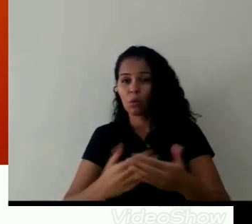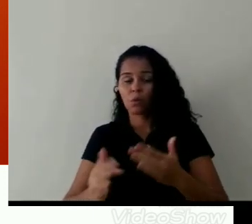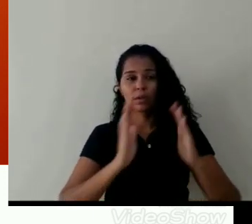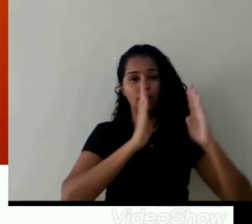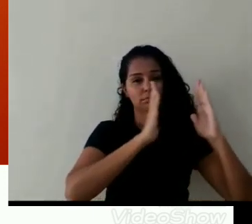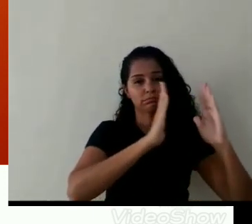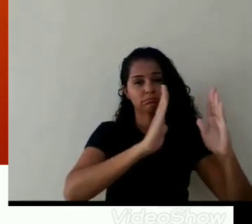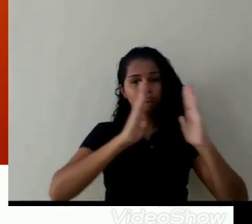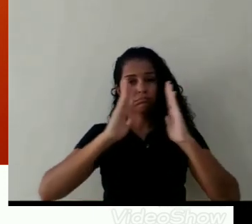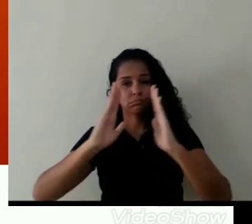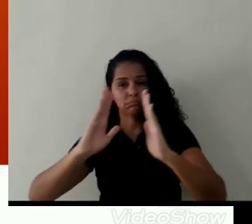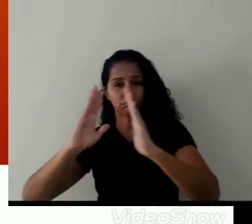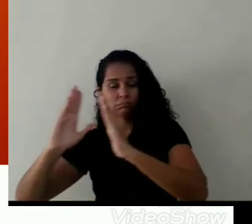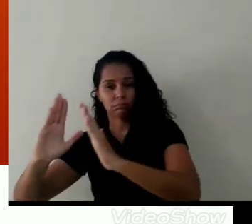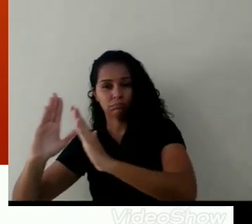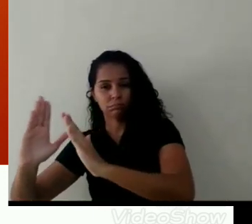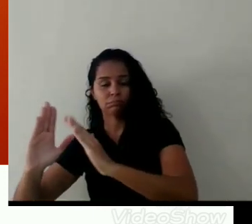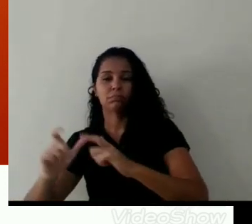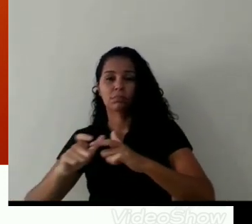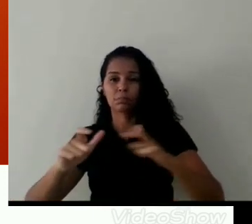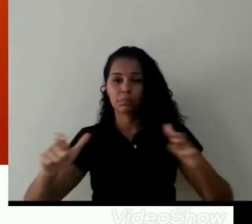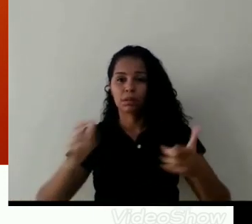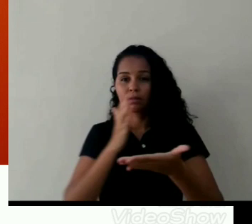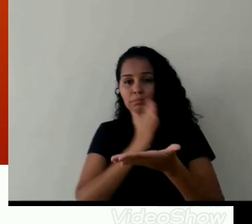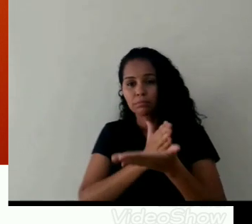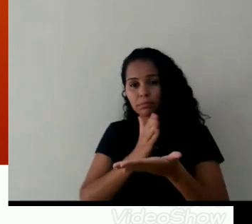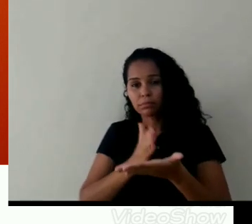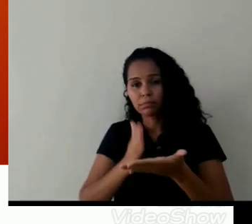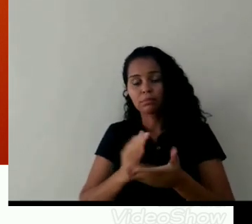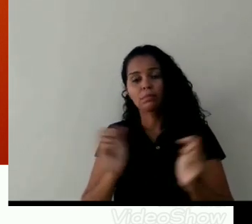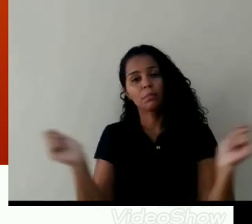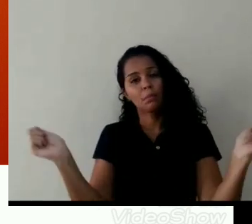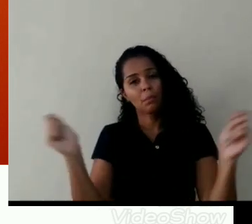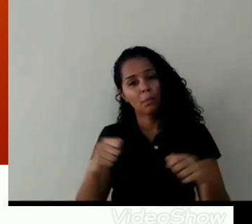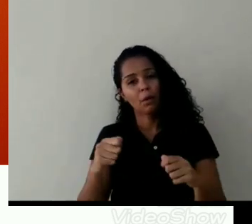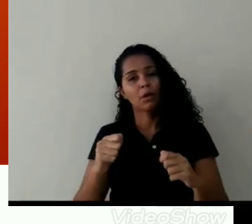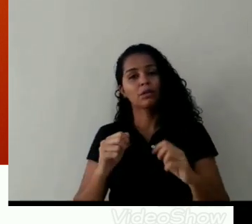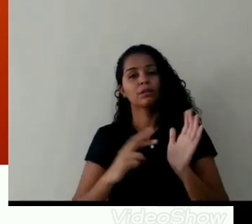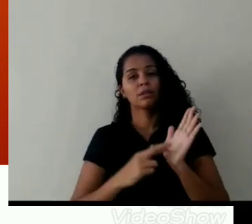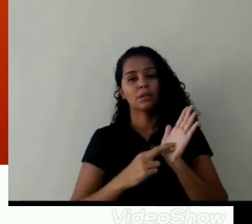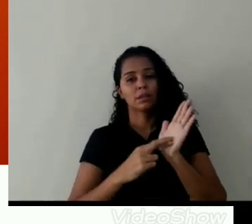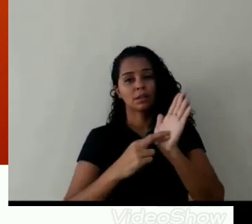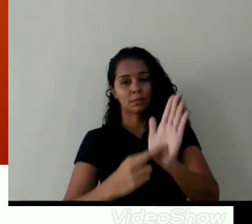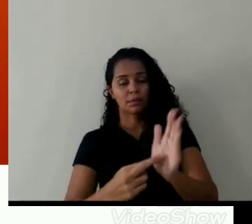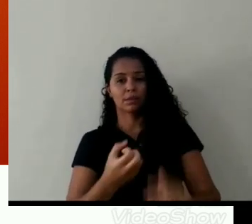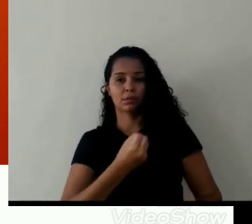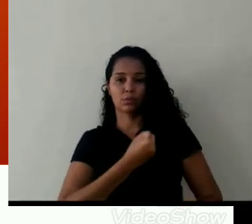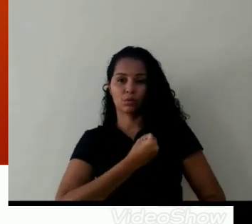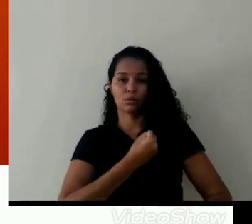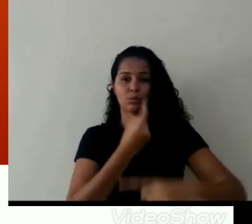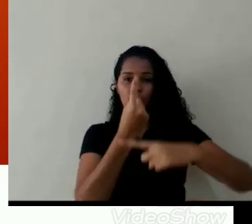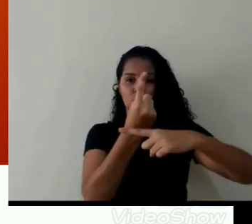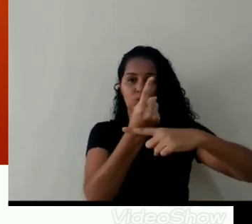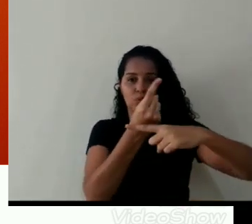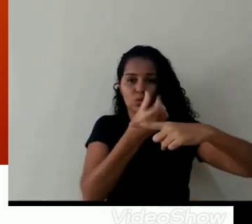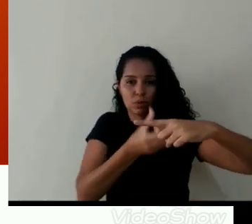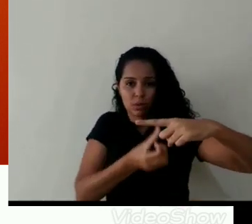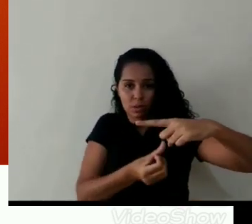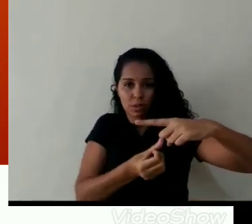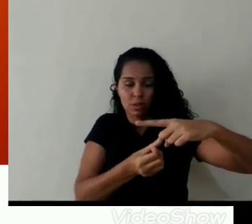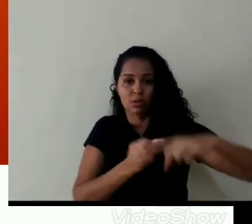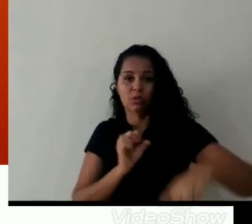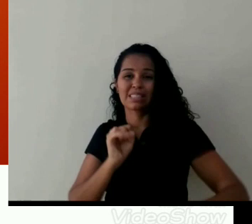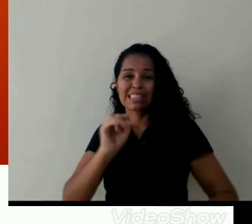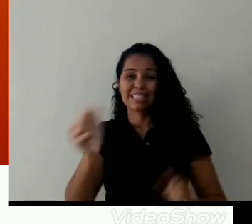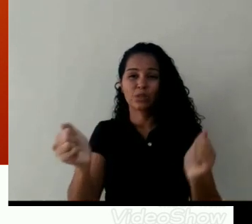número aí, 1/6. Se você junta 3 dessas partes, você está juntando 1/6 com